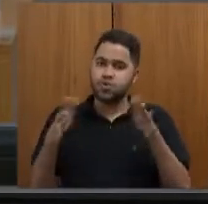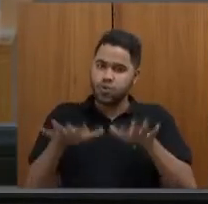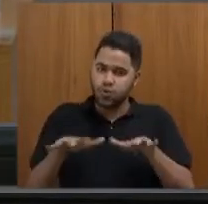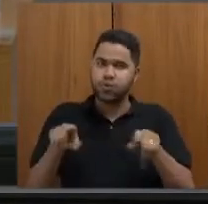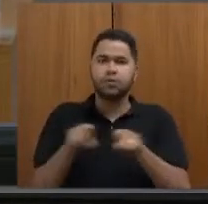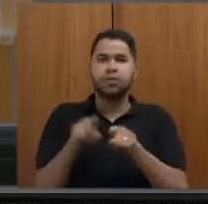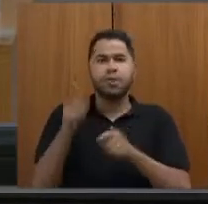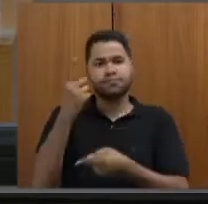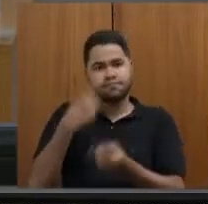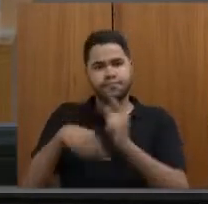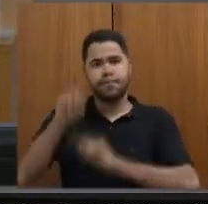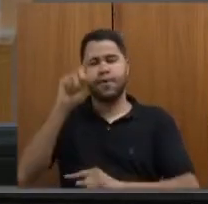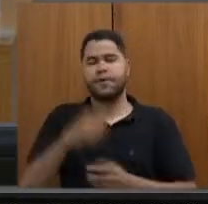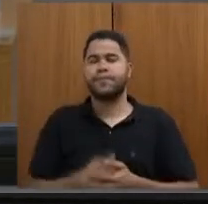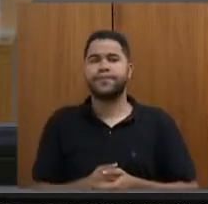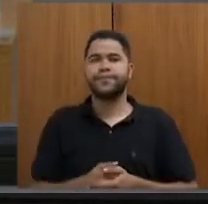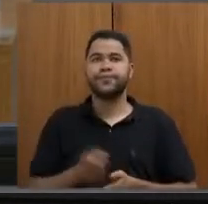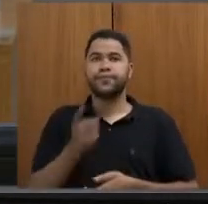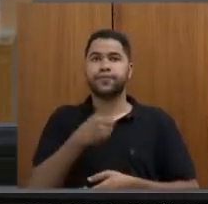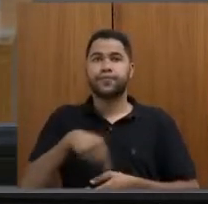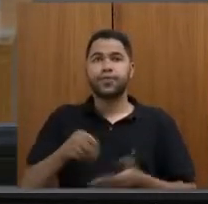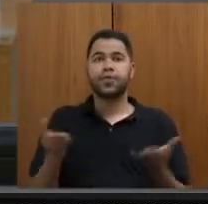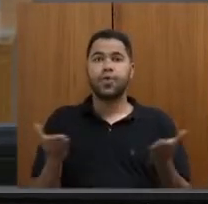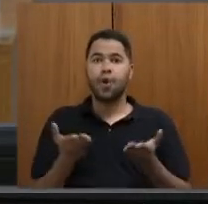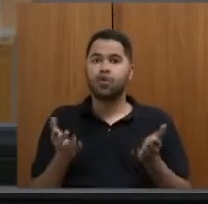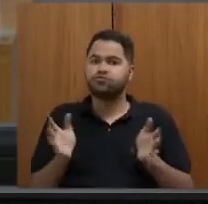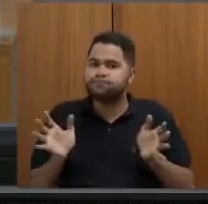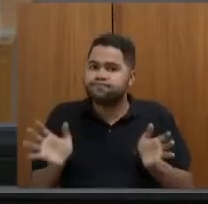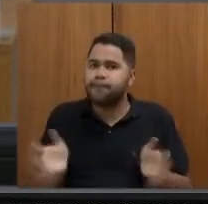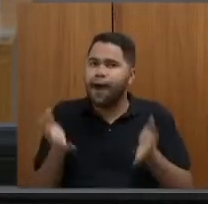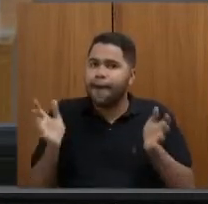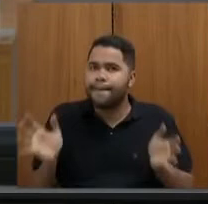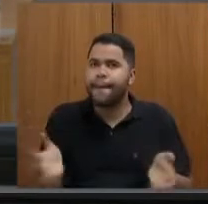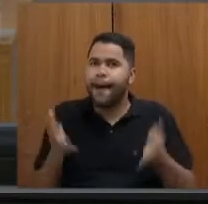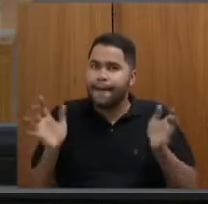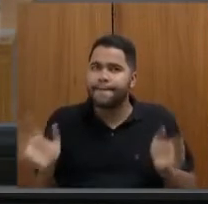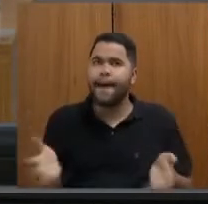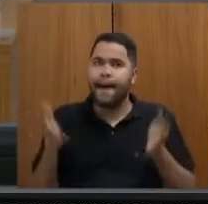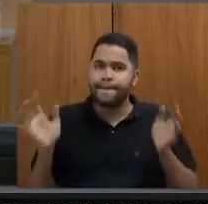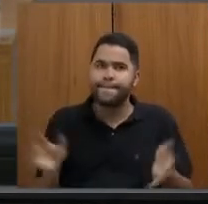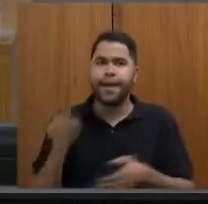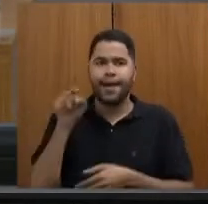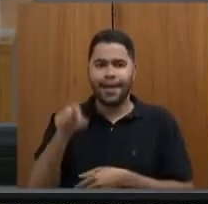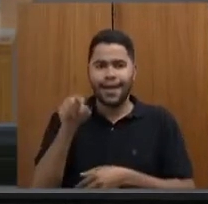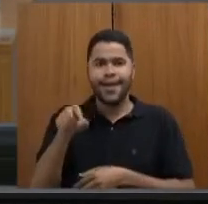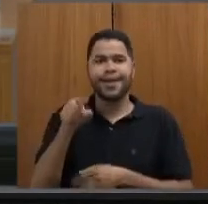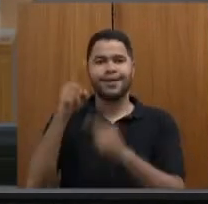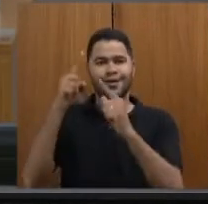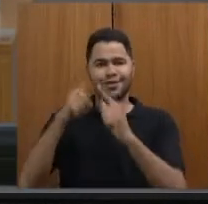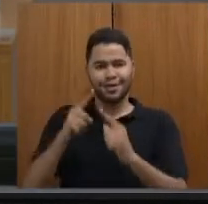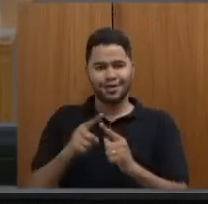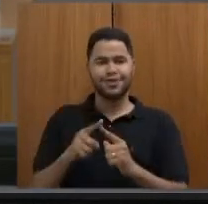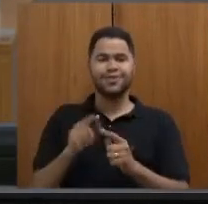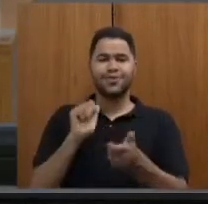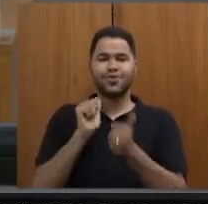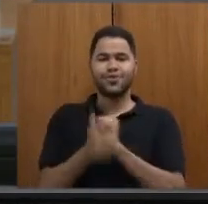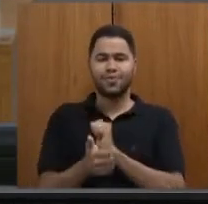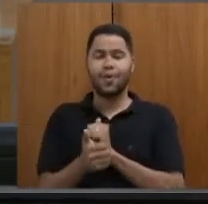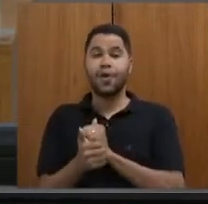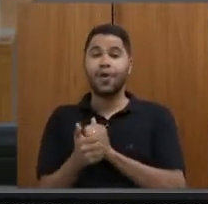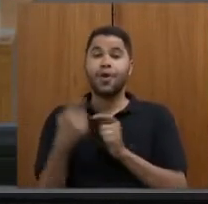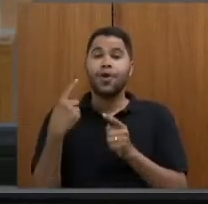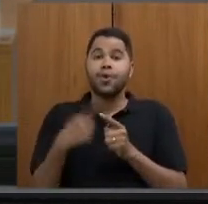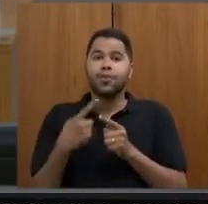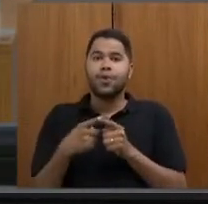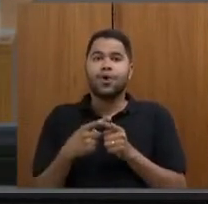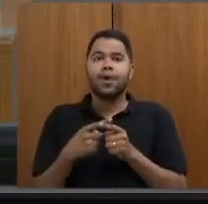de superação. E nós estamos, hoje, investindo muito nessa modalidade paralímpica, porque aumentamos o